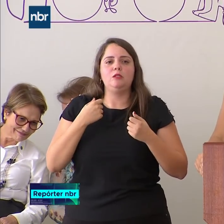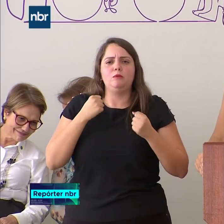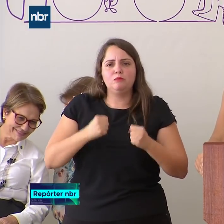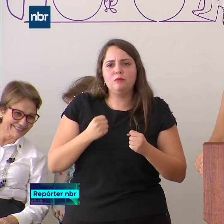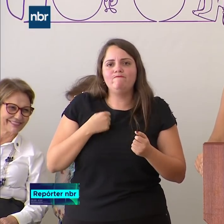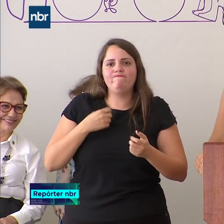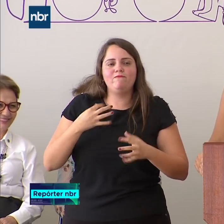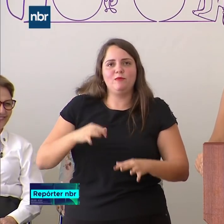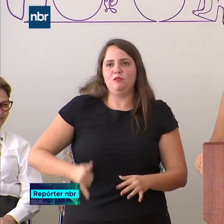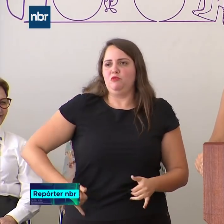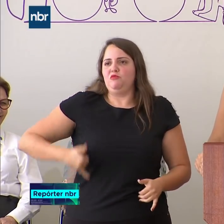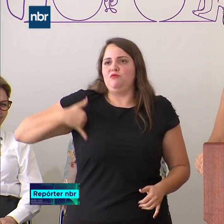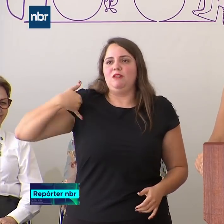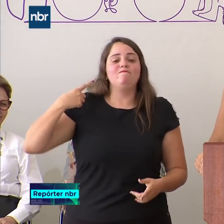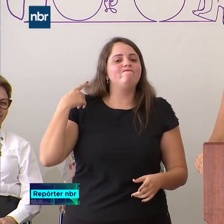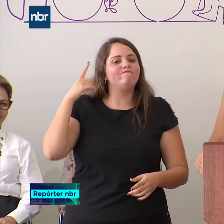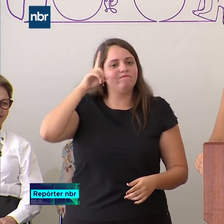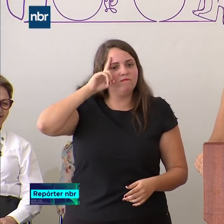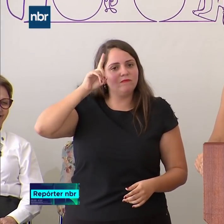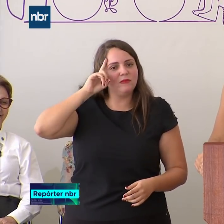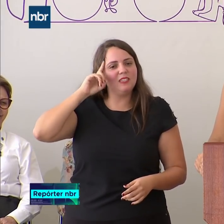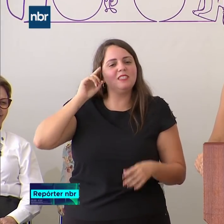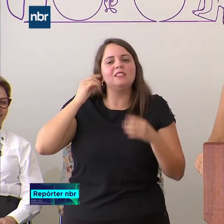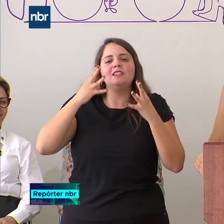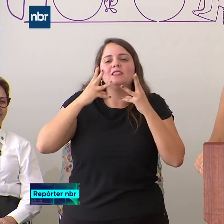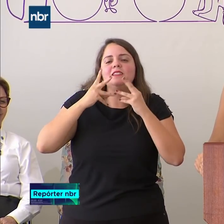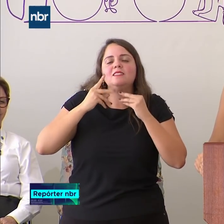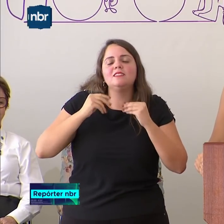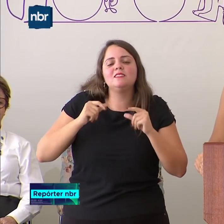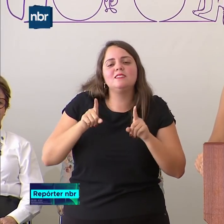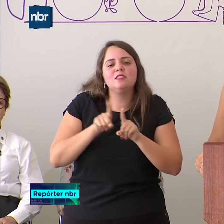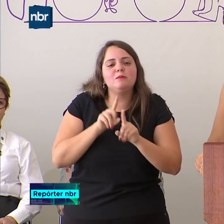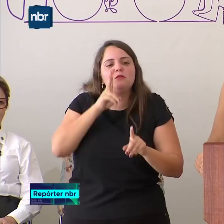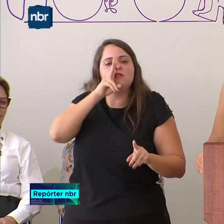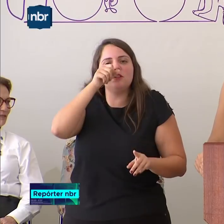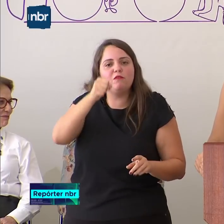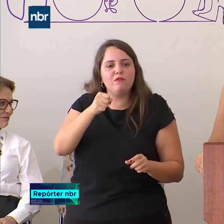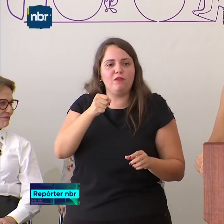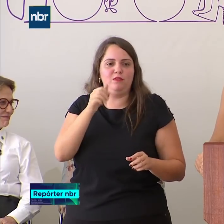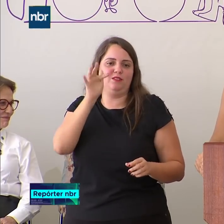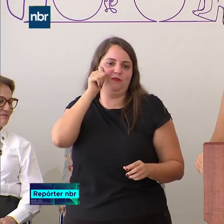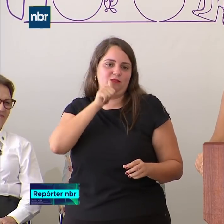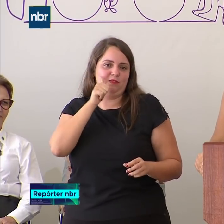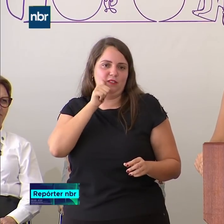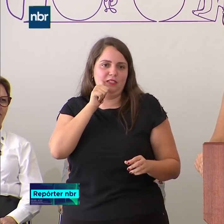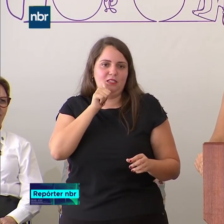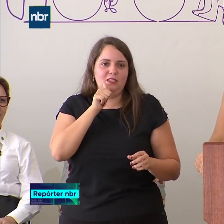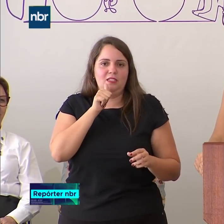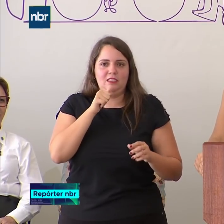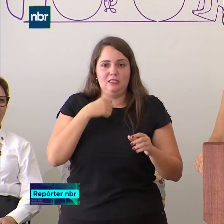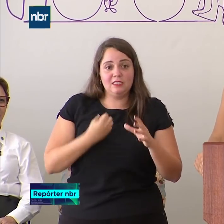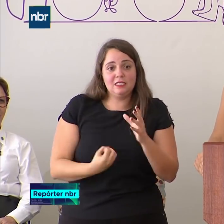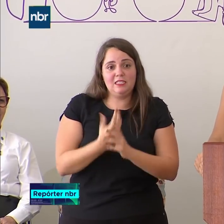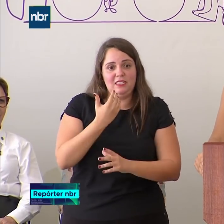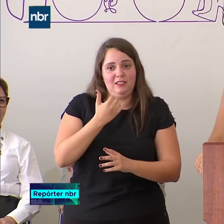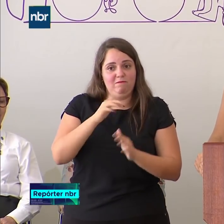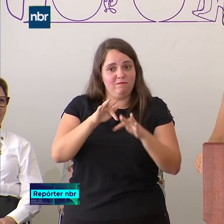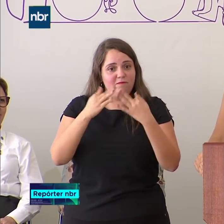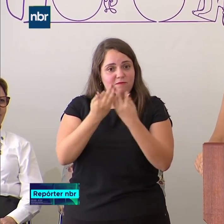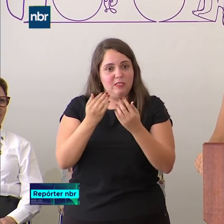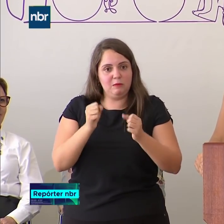orgulhar todos os dias da delicadeza e da força feminina em edificar famílias, impulsionar